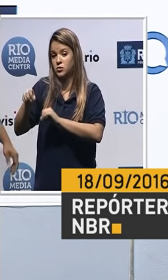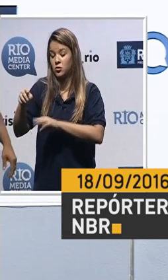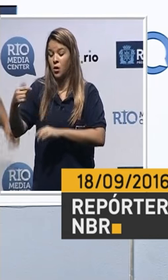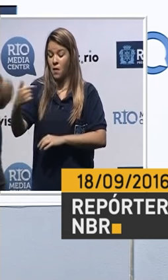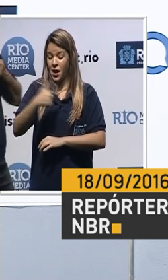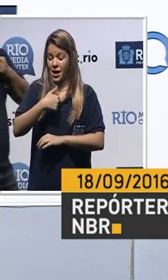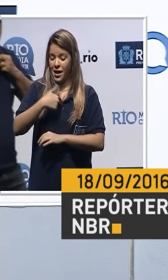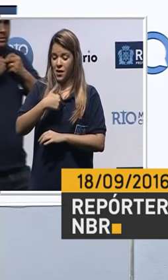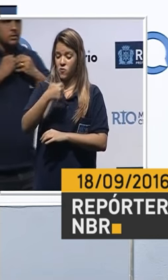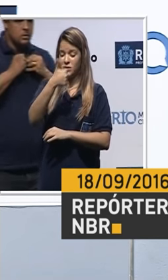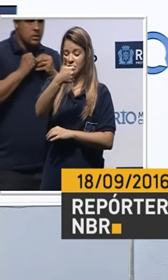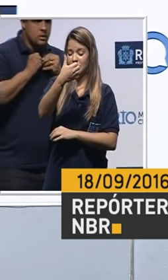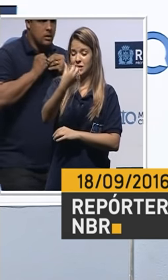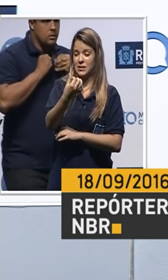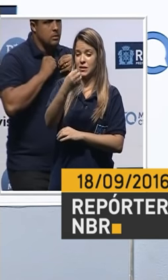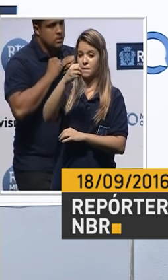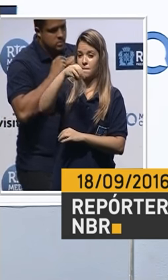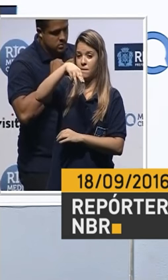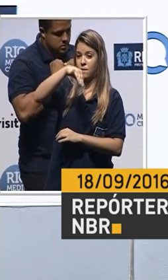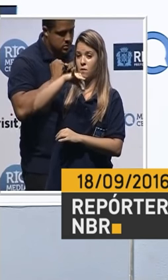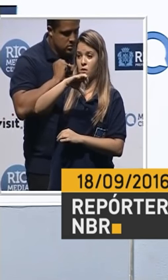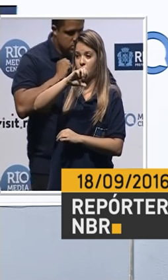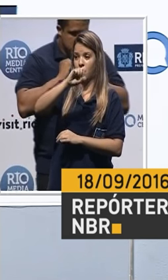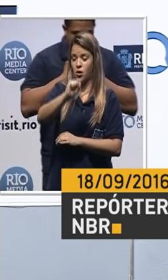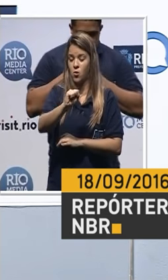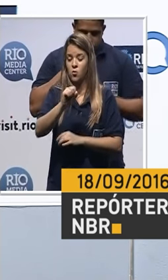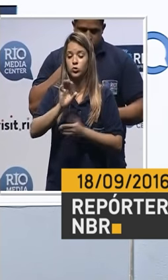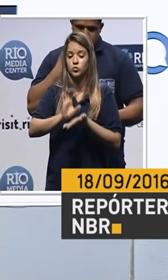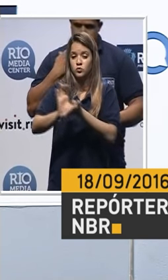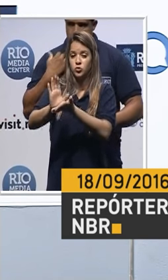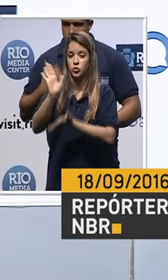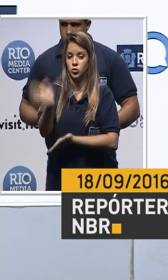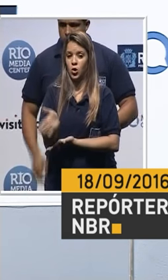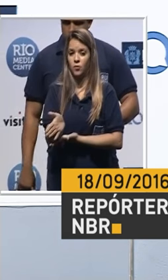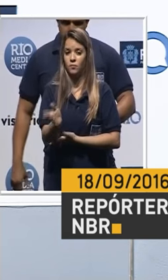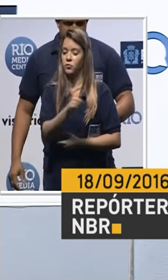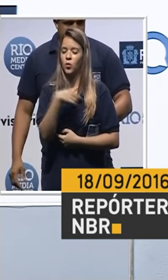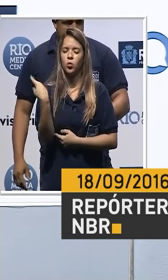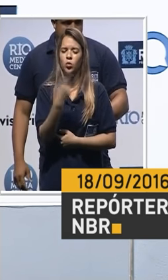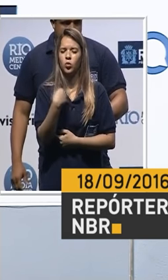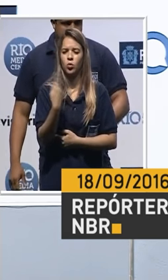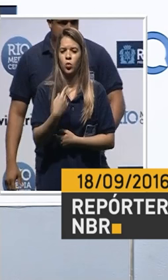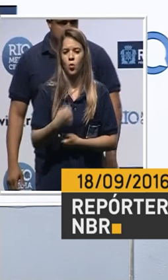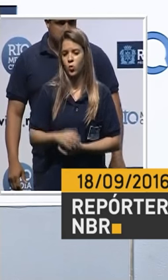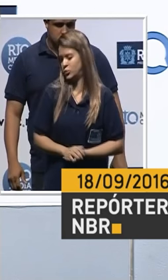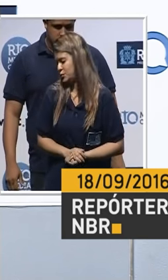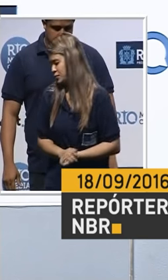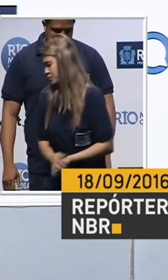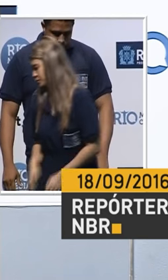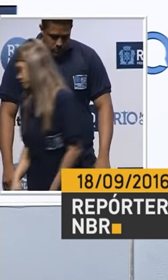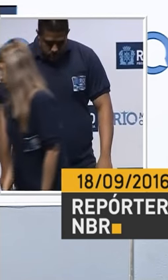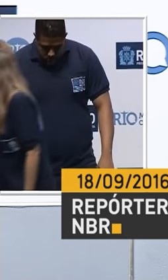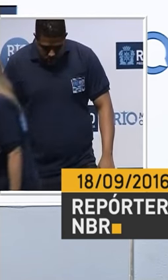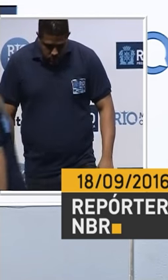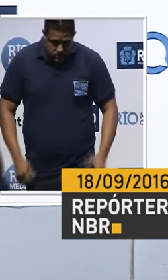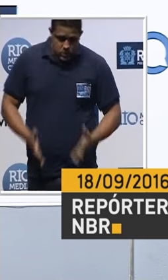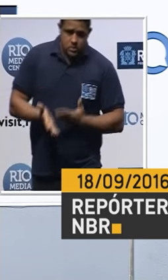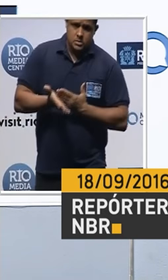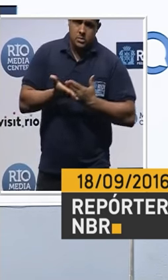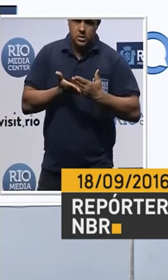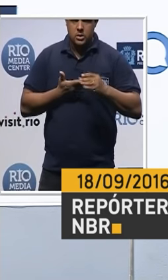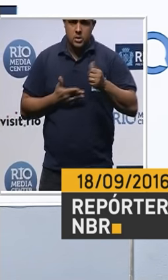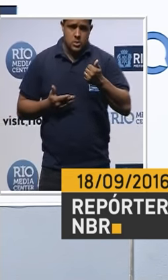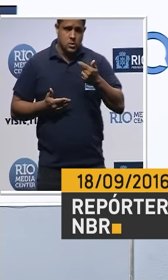150 milhões estavam contingenciados. Nós, desde que assumimos em 12 de